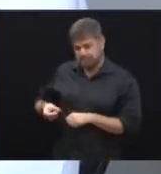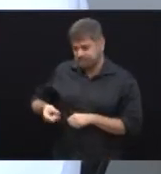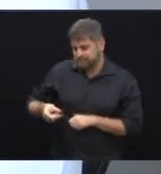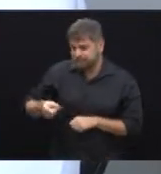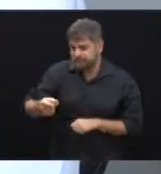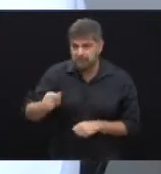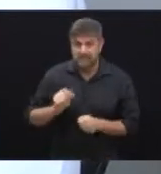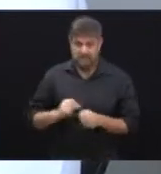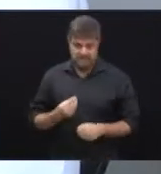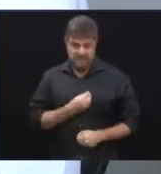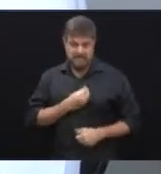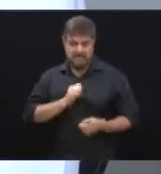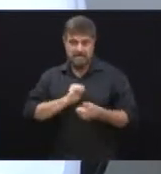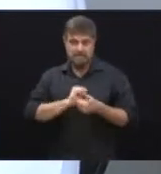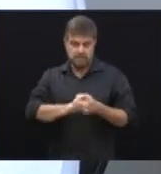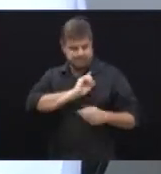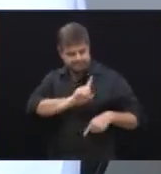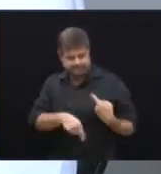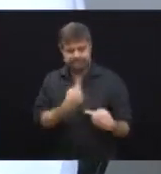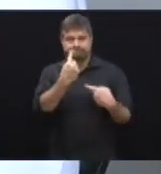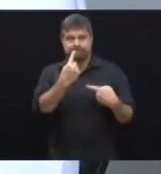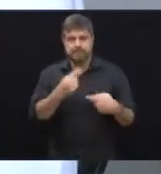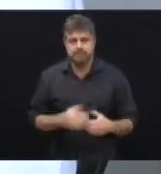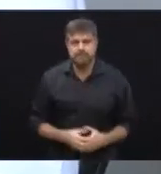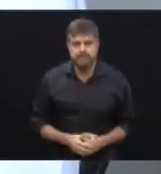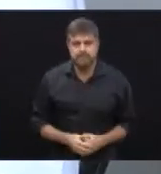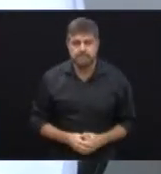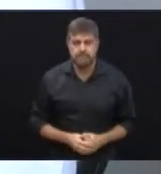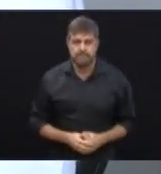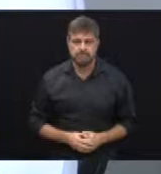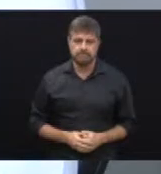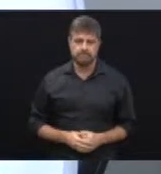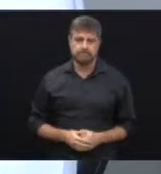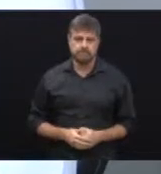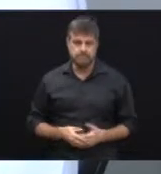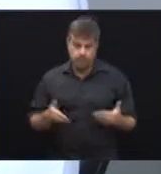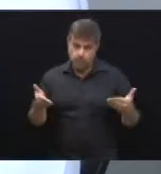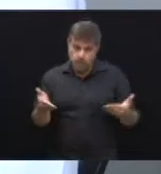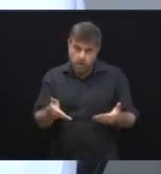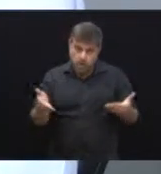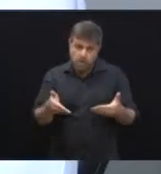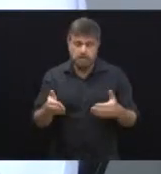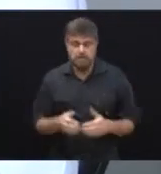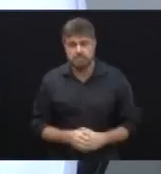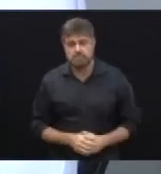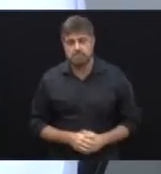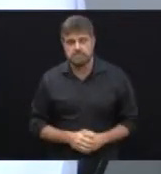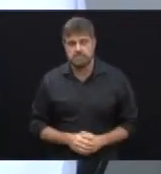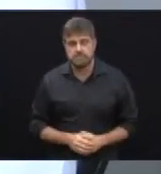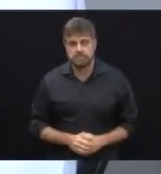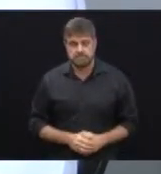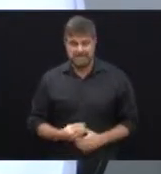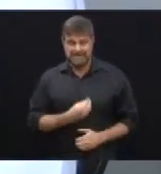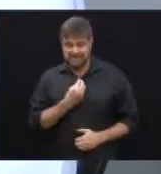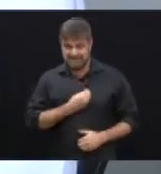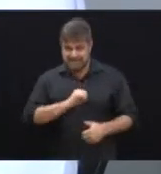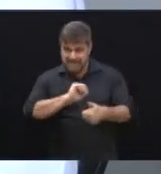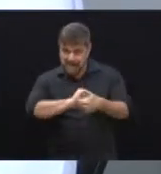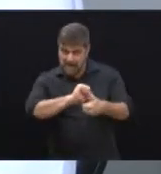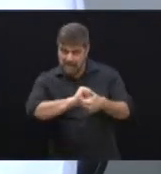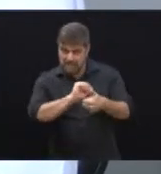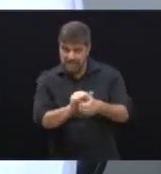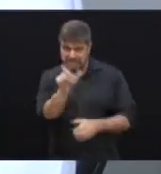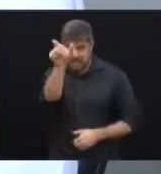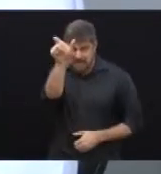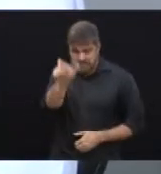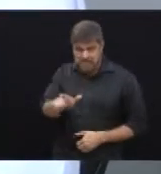advento magnífico para a qualidade de vida que tem. Tanto que é isso, né? Hoje, né, a qualidade de